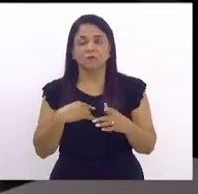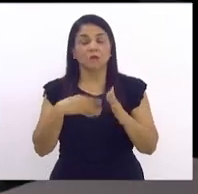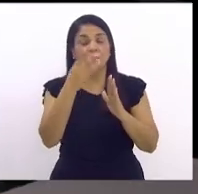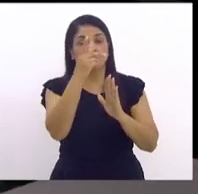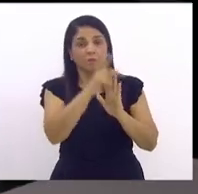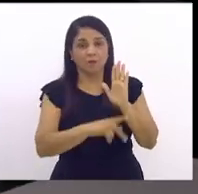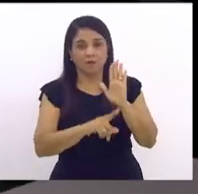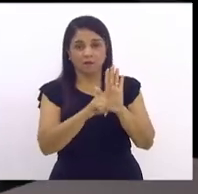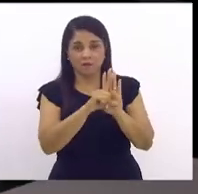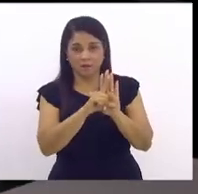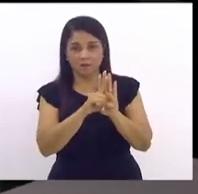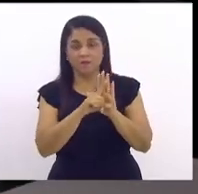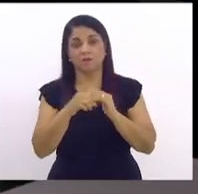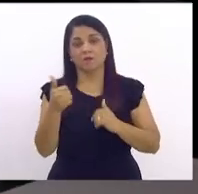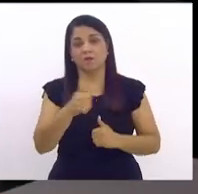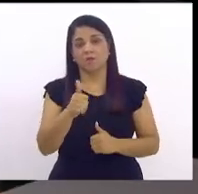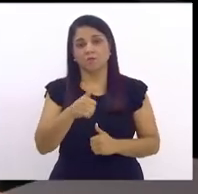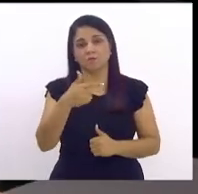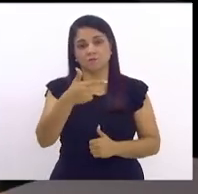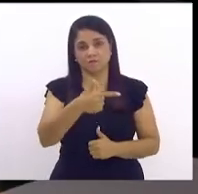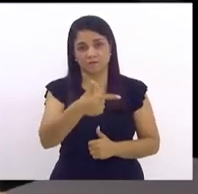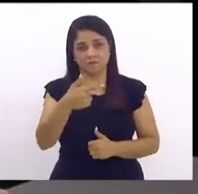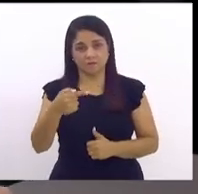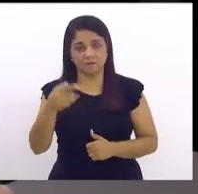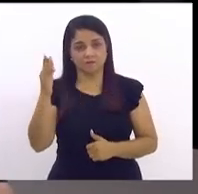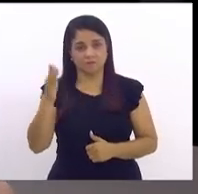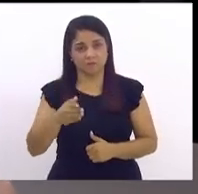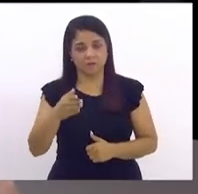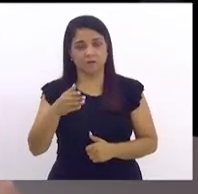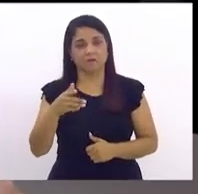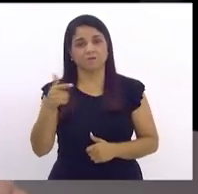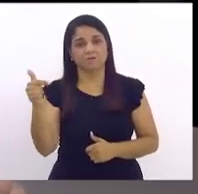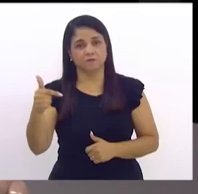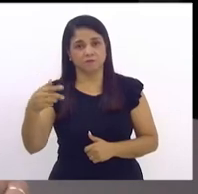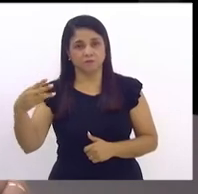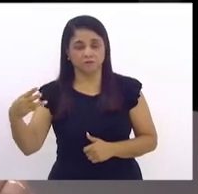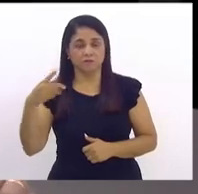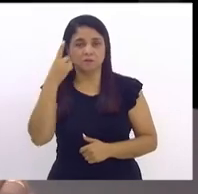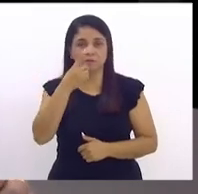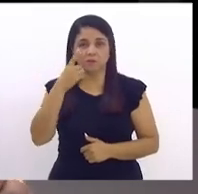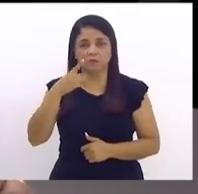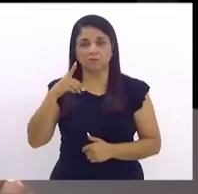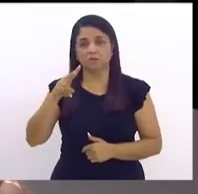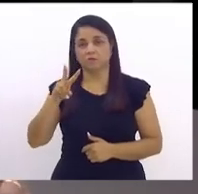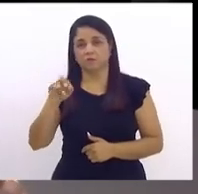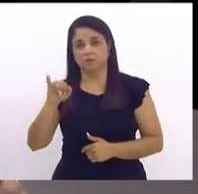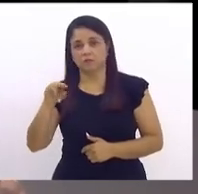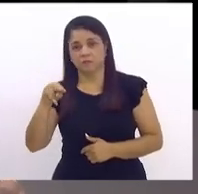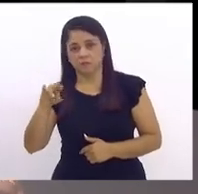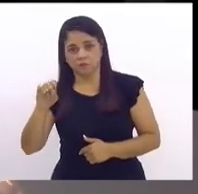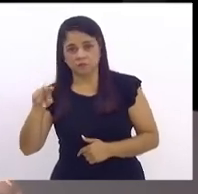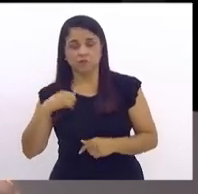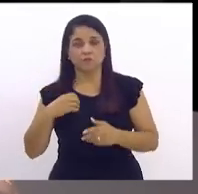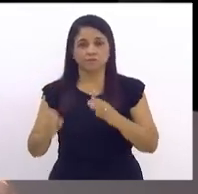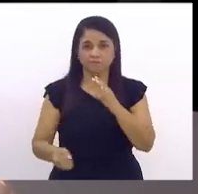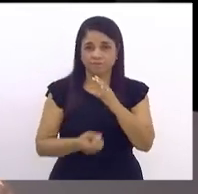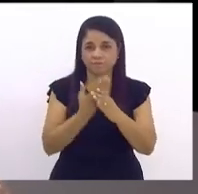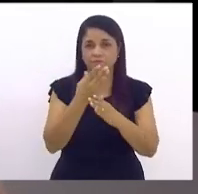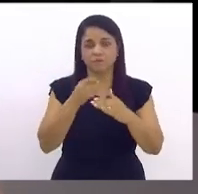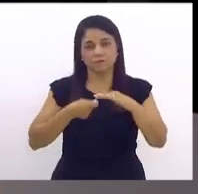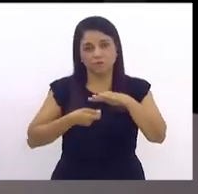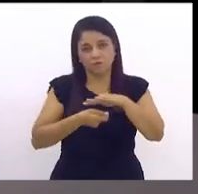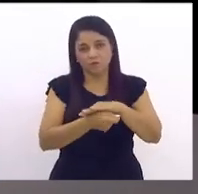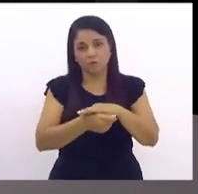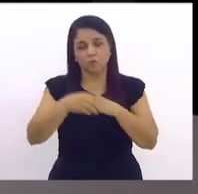de lei número 1127/23, de autoria do deputado Vinícius Cozolino, que autoriza a criação do Fundo Estadual de